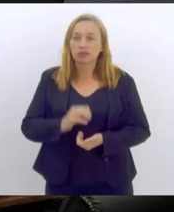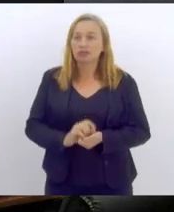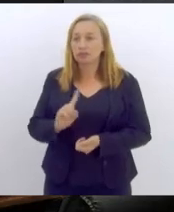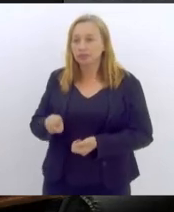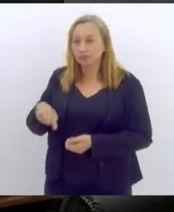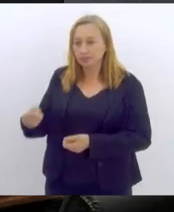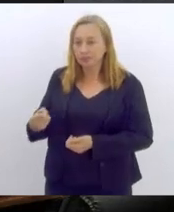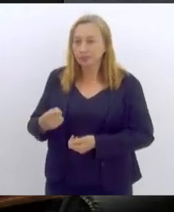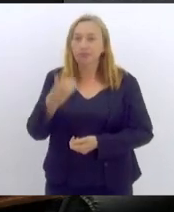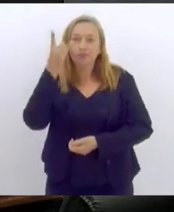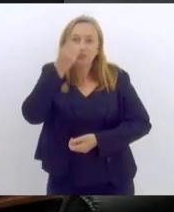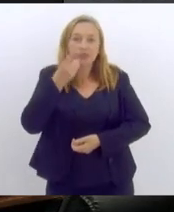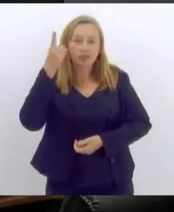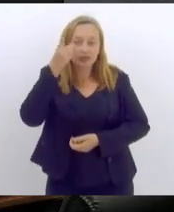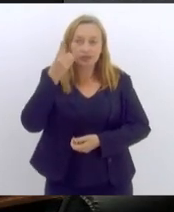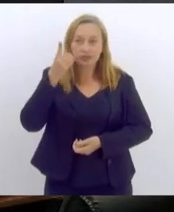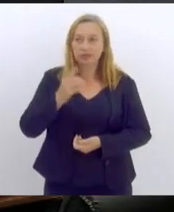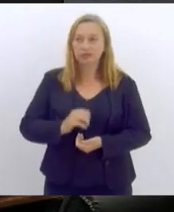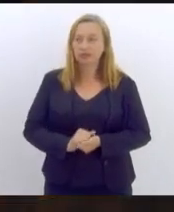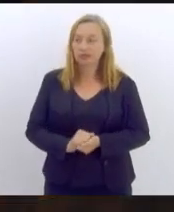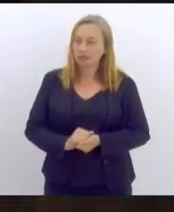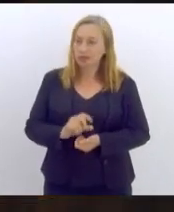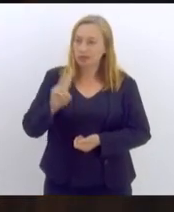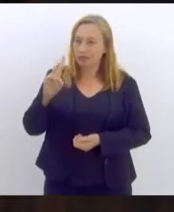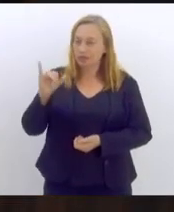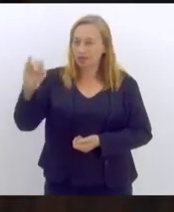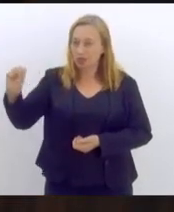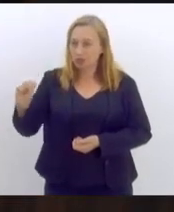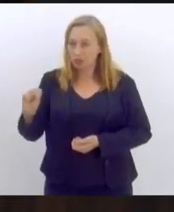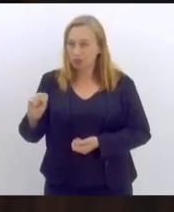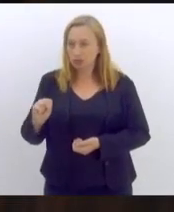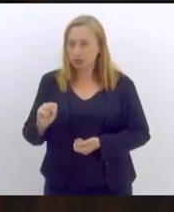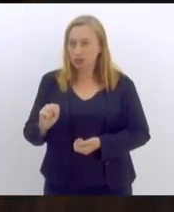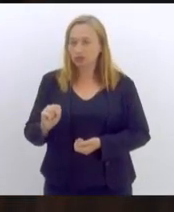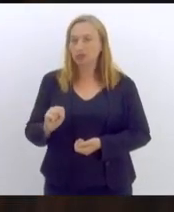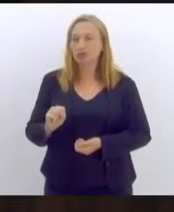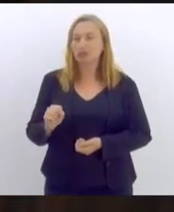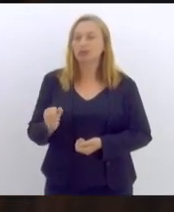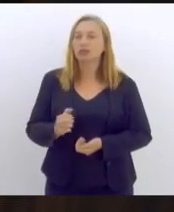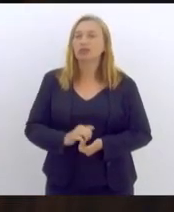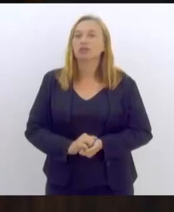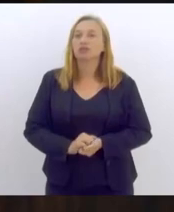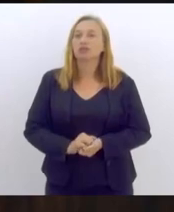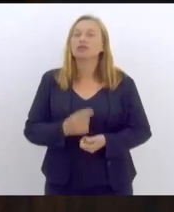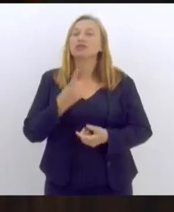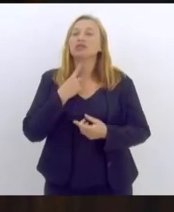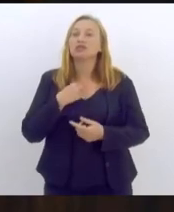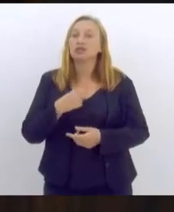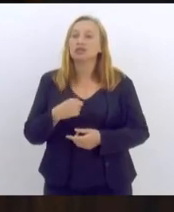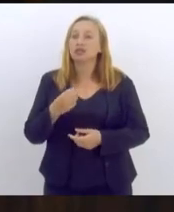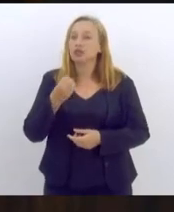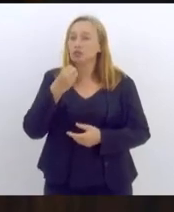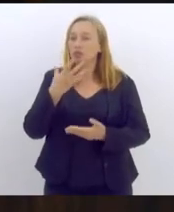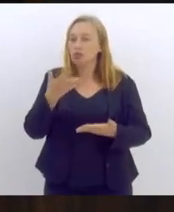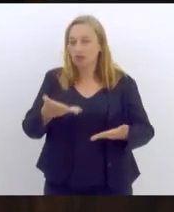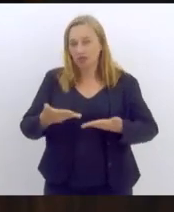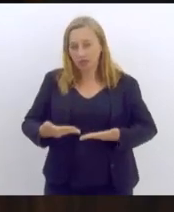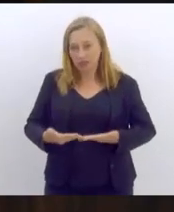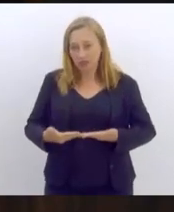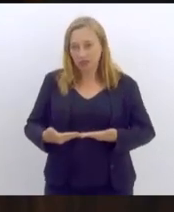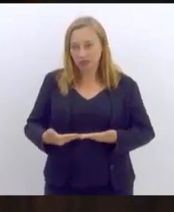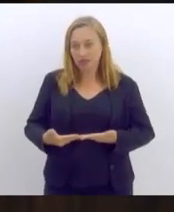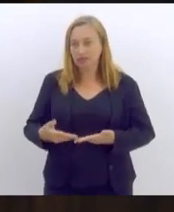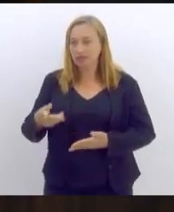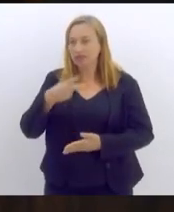Próximo orador inscrito é o nobre deputado Vinícius Consolino, já mais uma vez, desejando-lhe boas-vindas. Ele